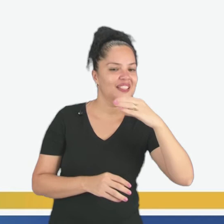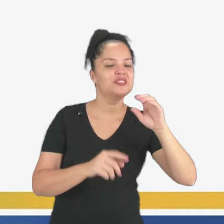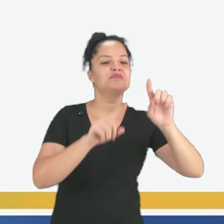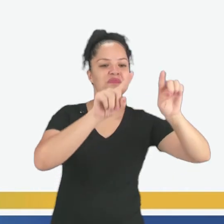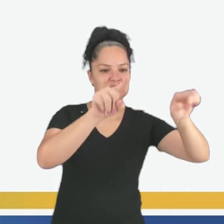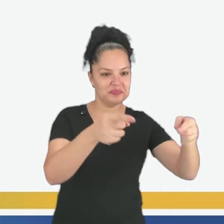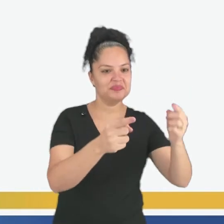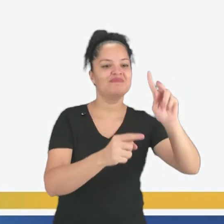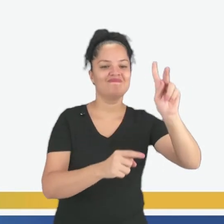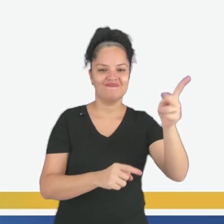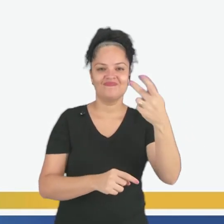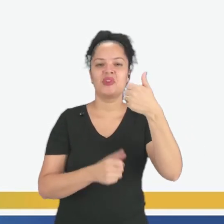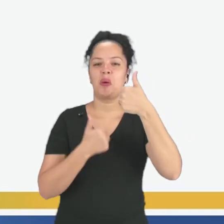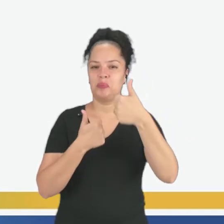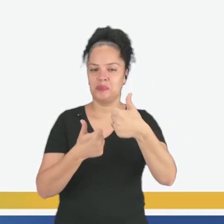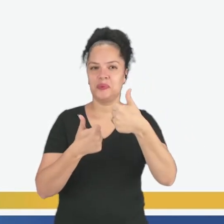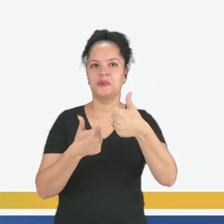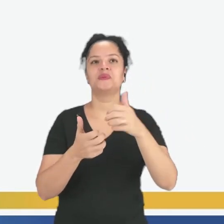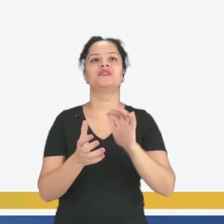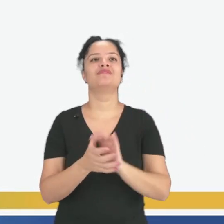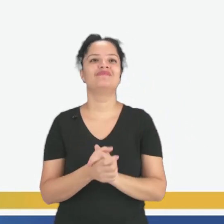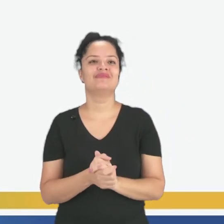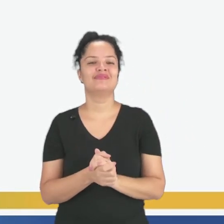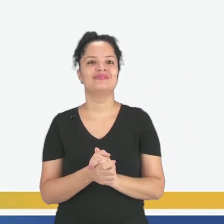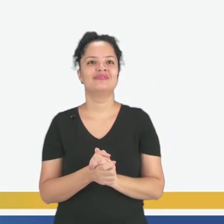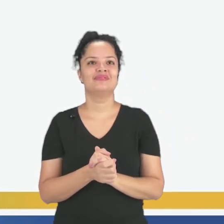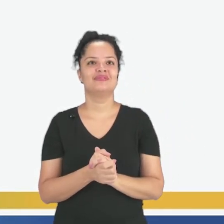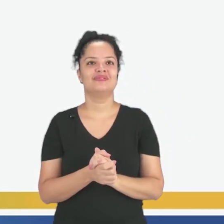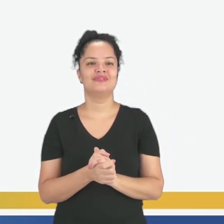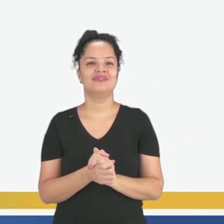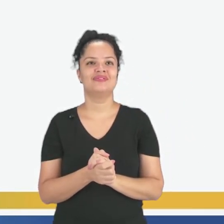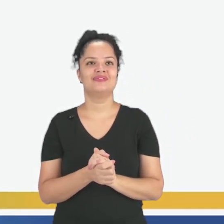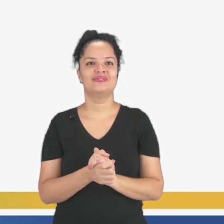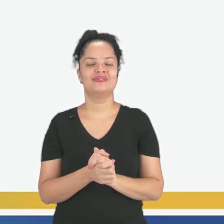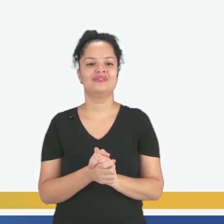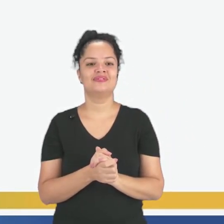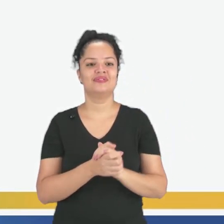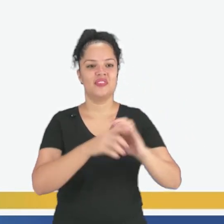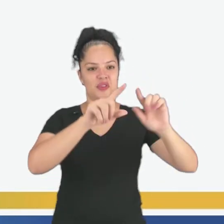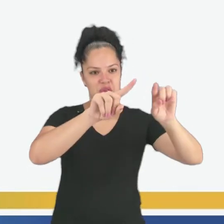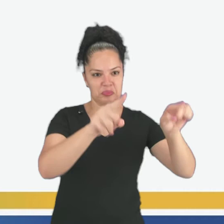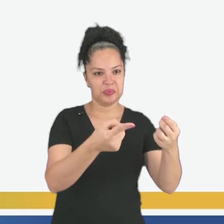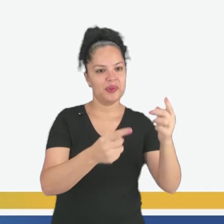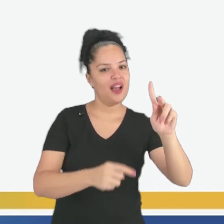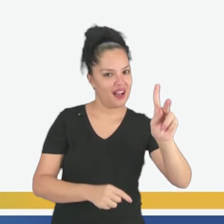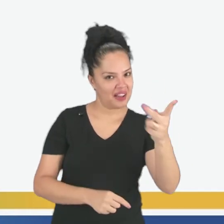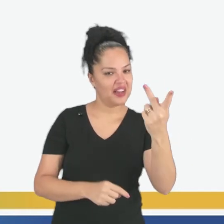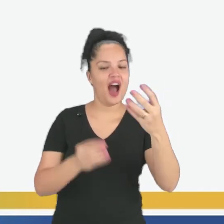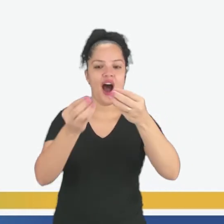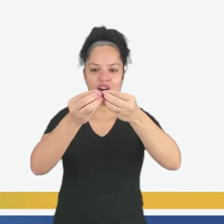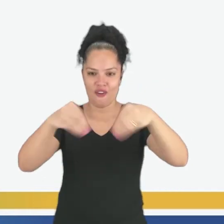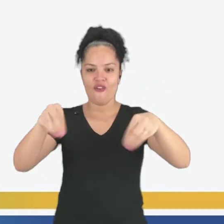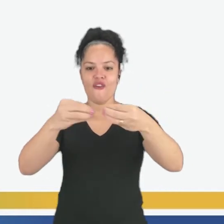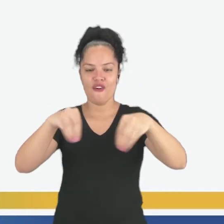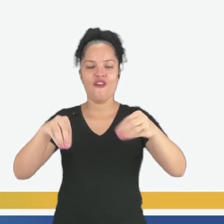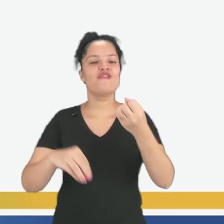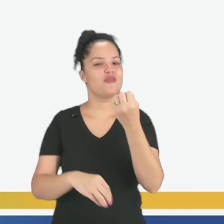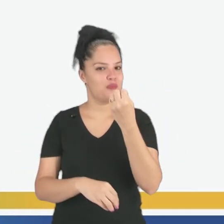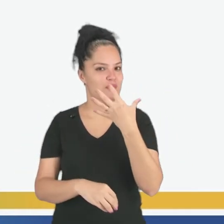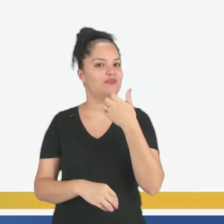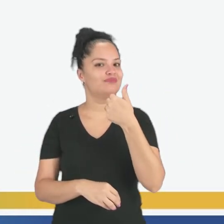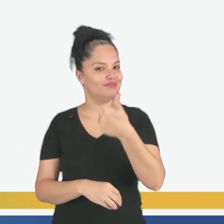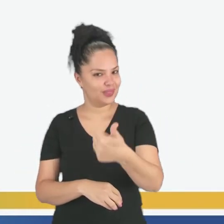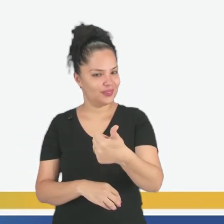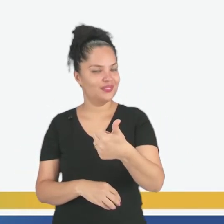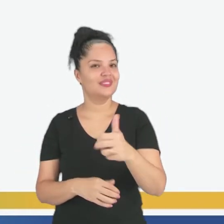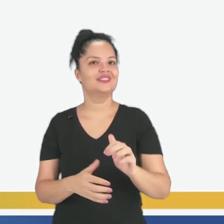maçã, tá aí na parte das frutas, saudável, então é healthy food. Eggs, também faz parte da nossa alimentação diária,